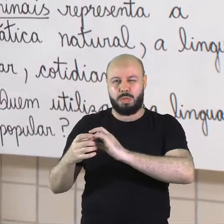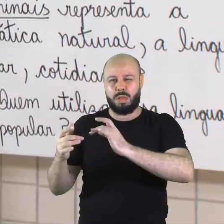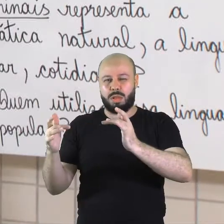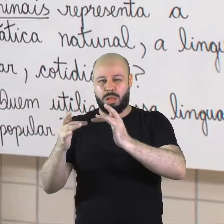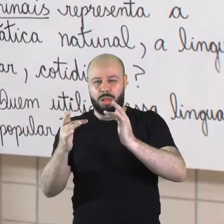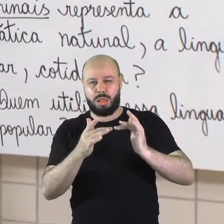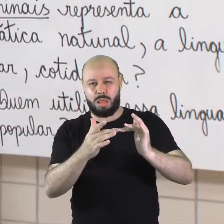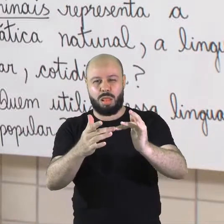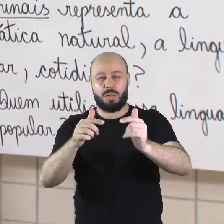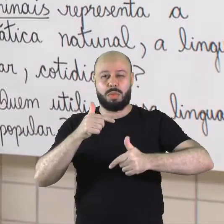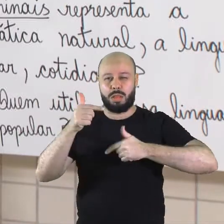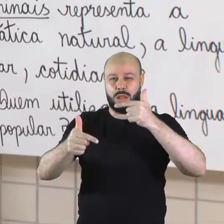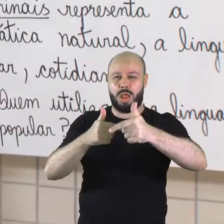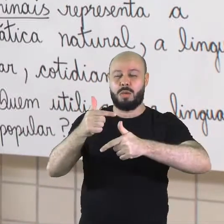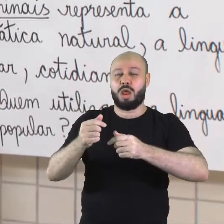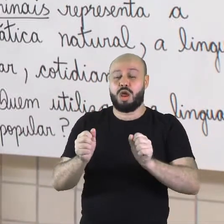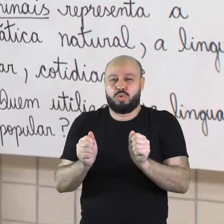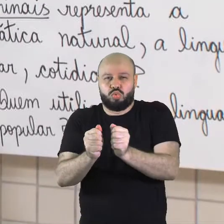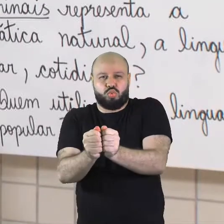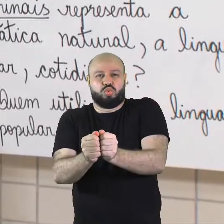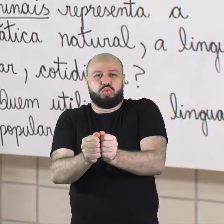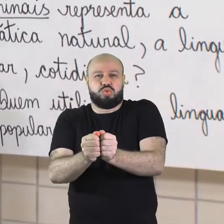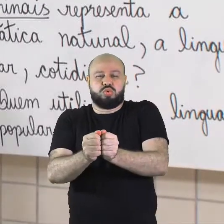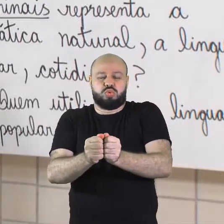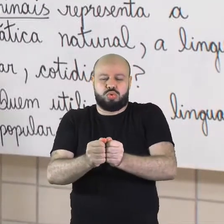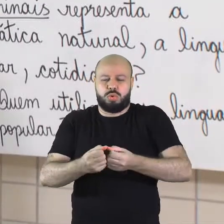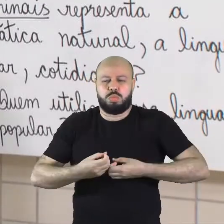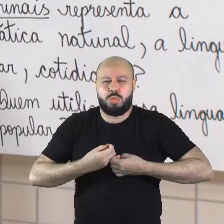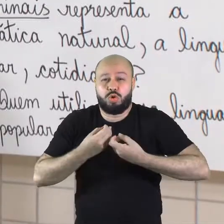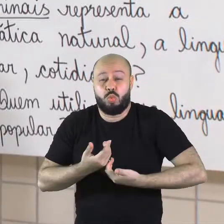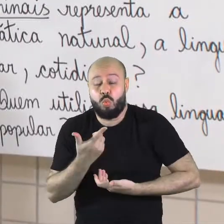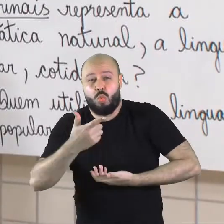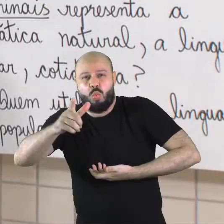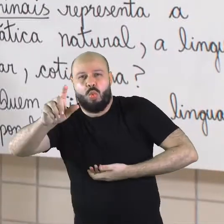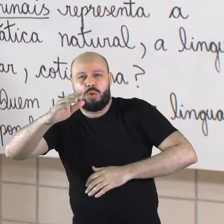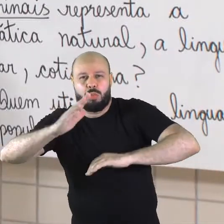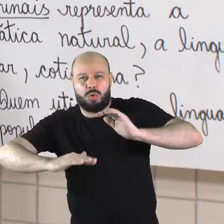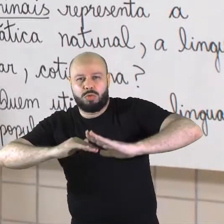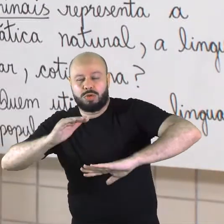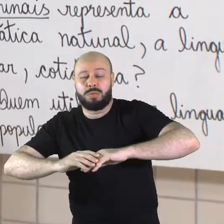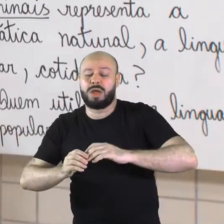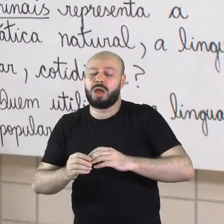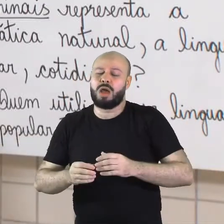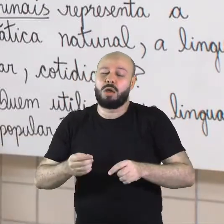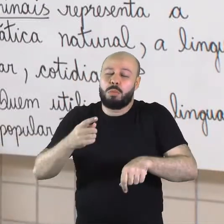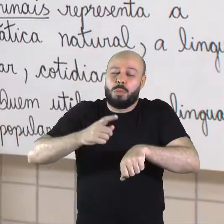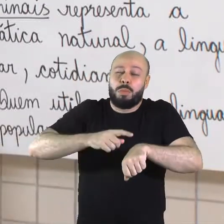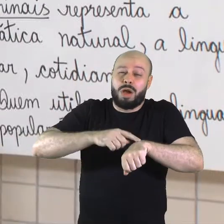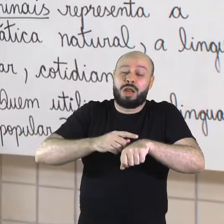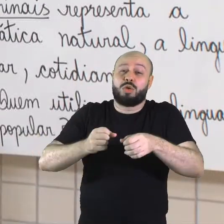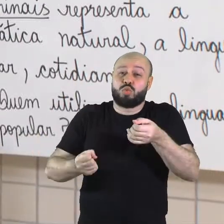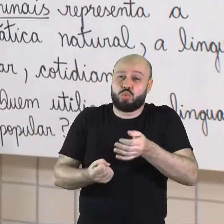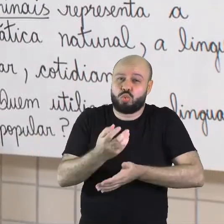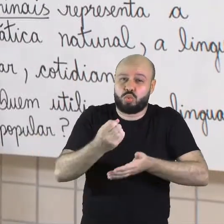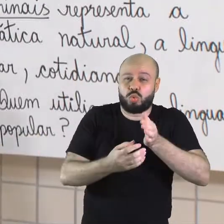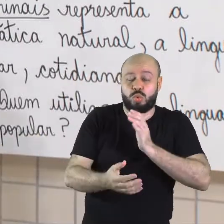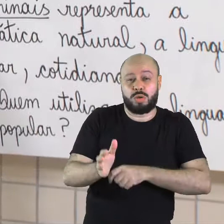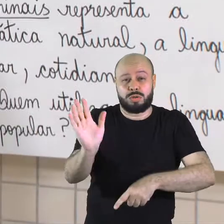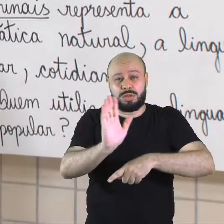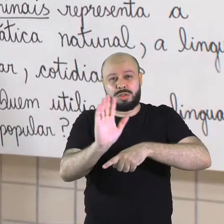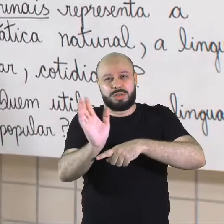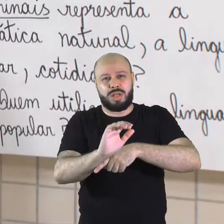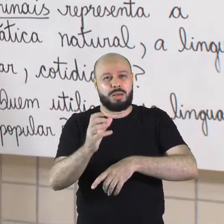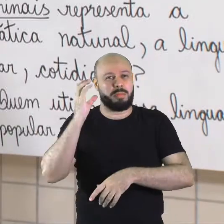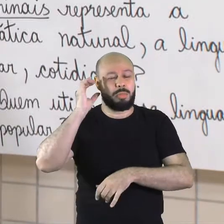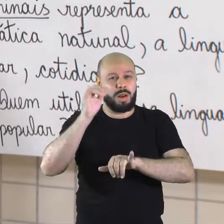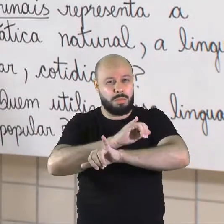com outros poetas, né, nessa questão do surgimento, né, do cinema, da rádio, da propaganda. Ele